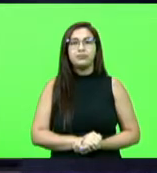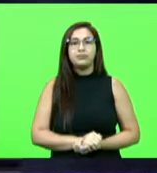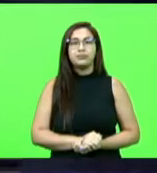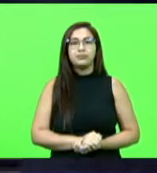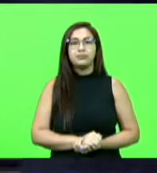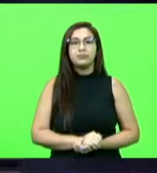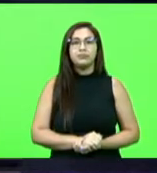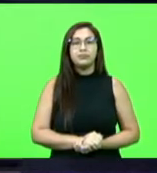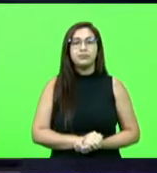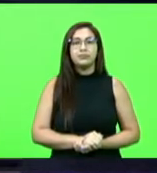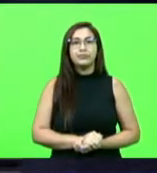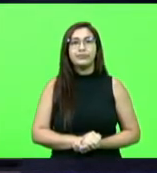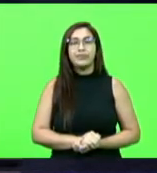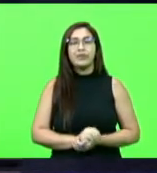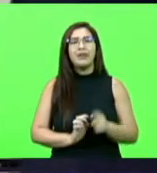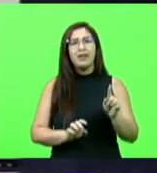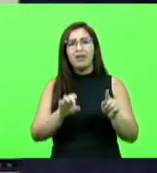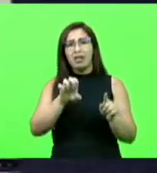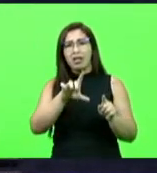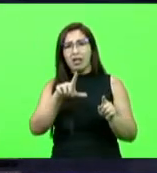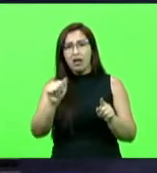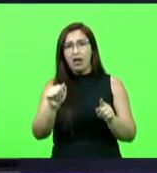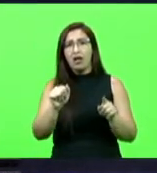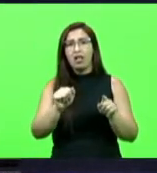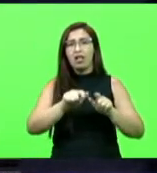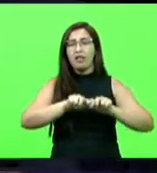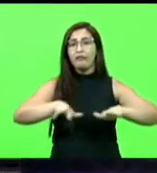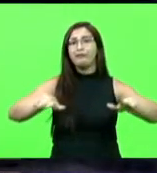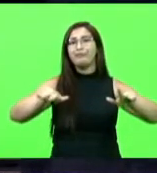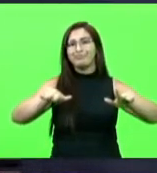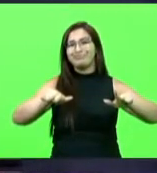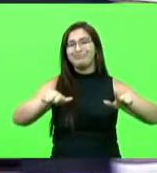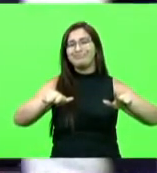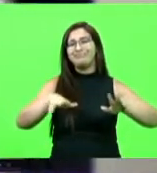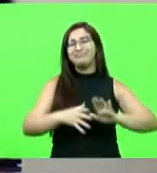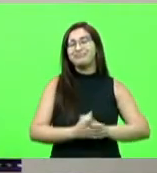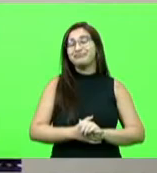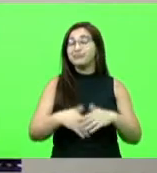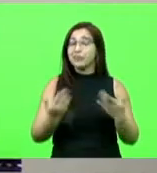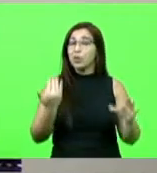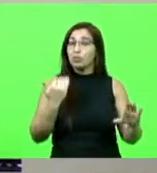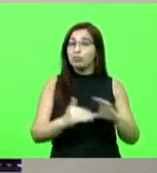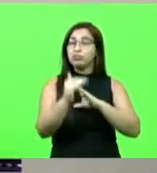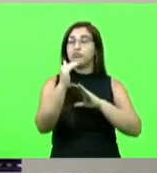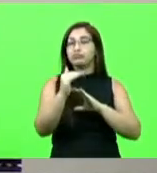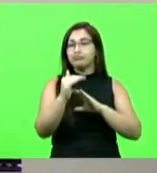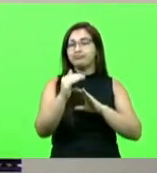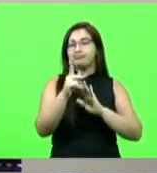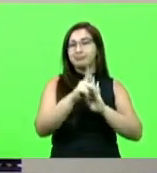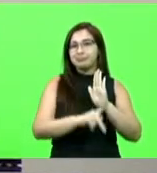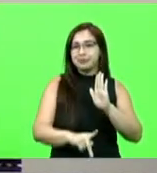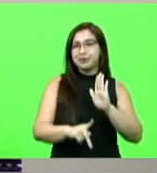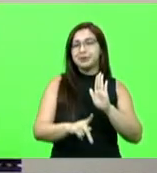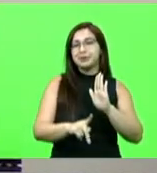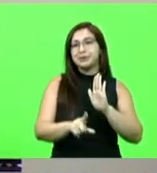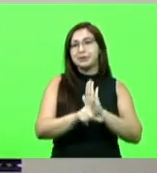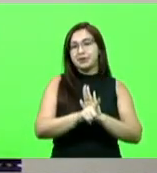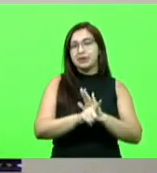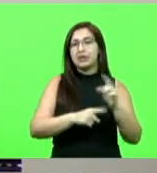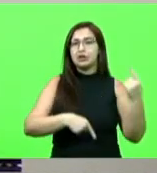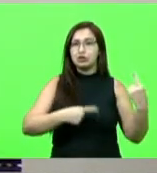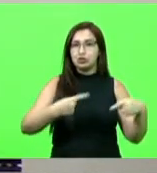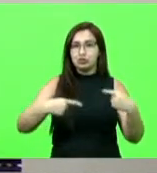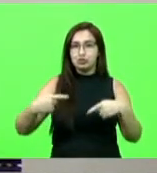a esclerose múltipla. Então, nós encaminhamos esse projeto de lei, foi